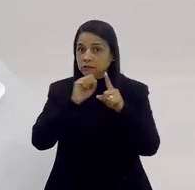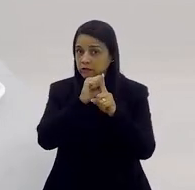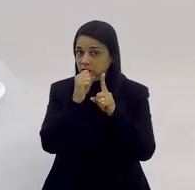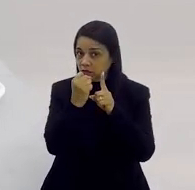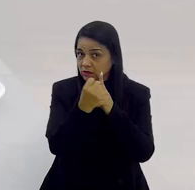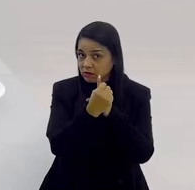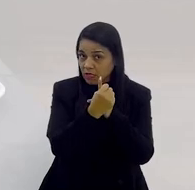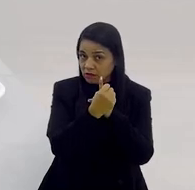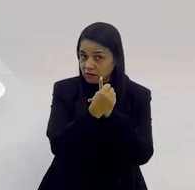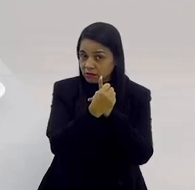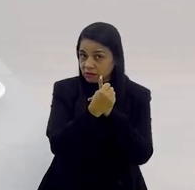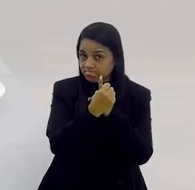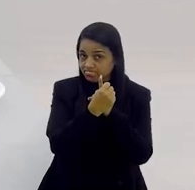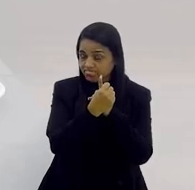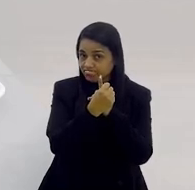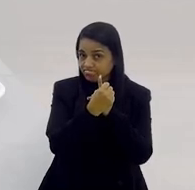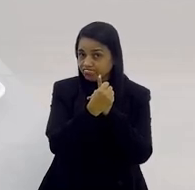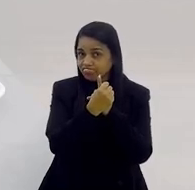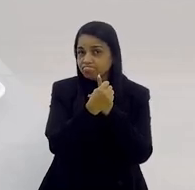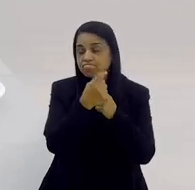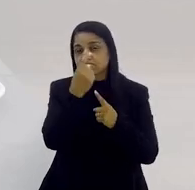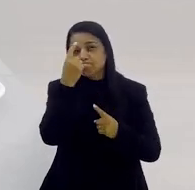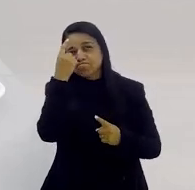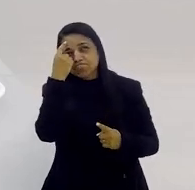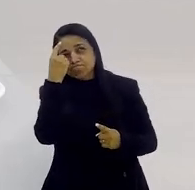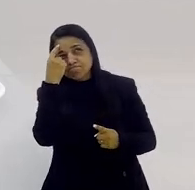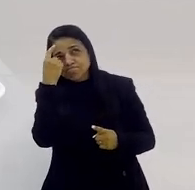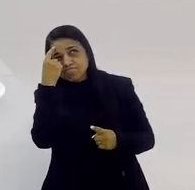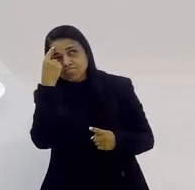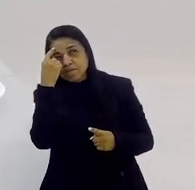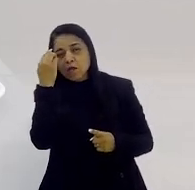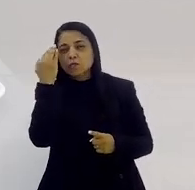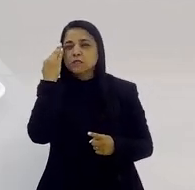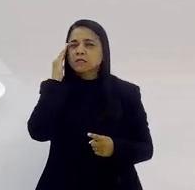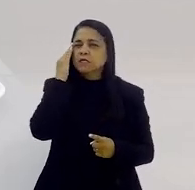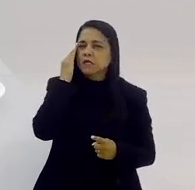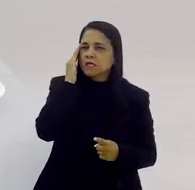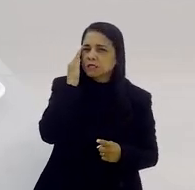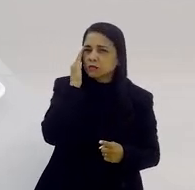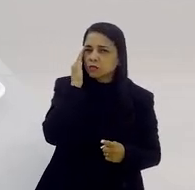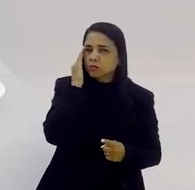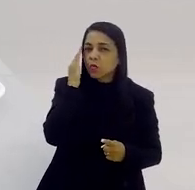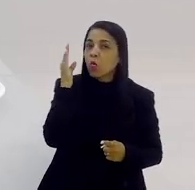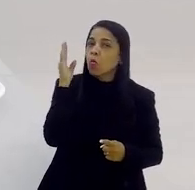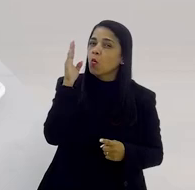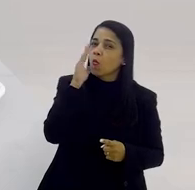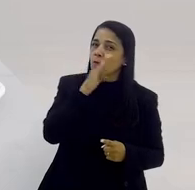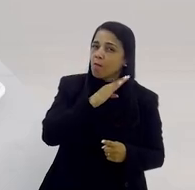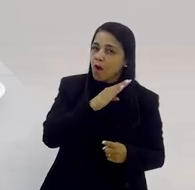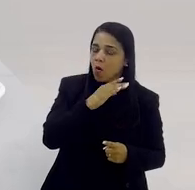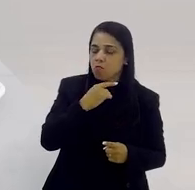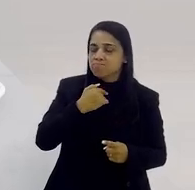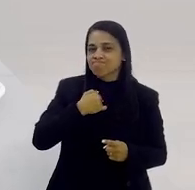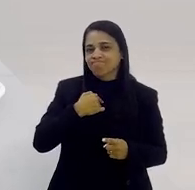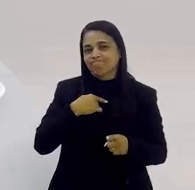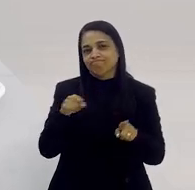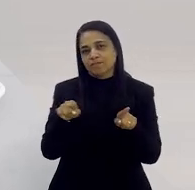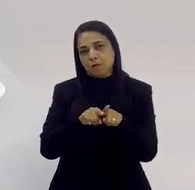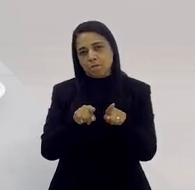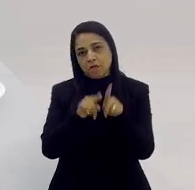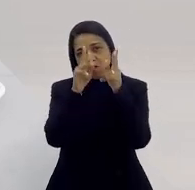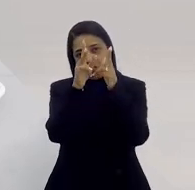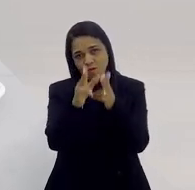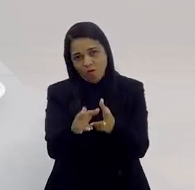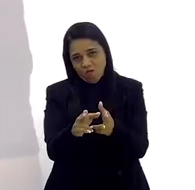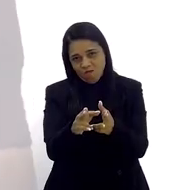e reverberar para o bem e para o mal aí eu vou estar entendendo que o mal também parte de mim